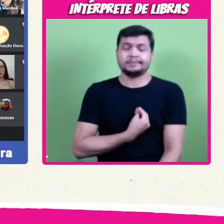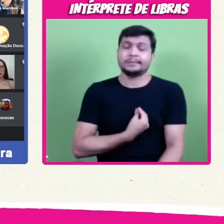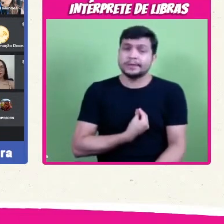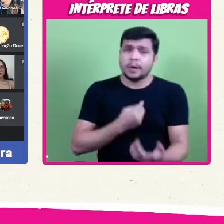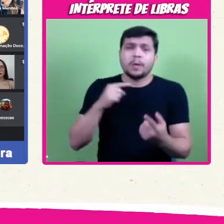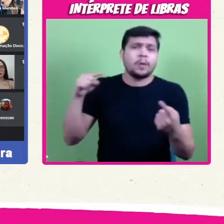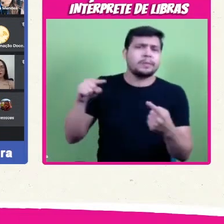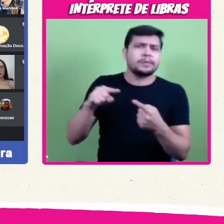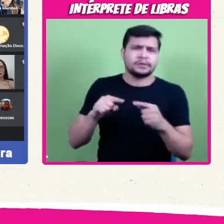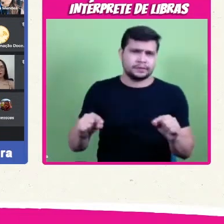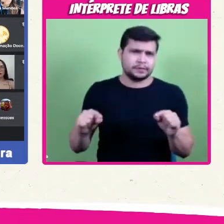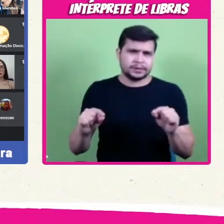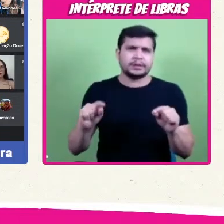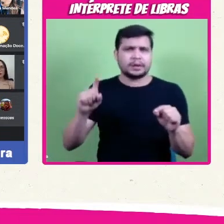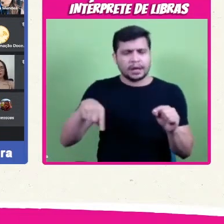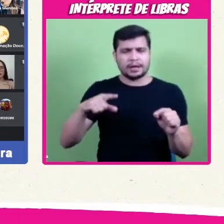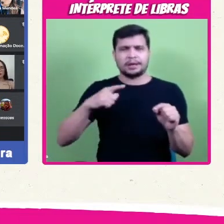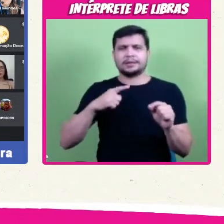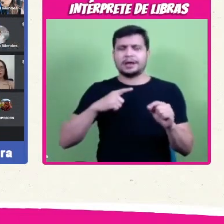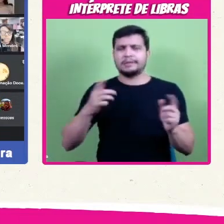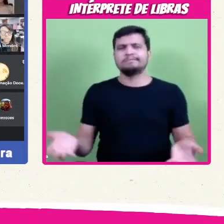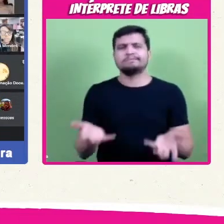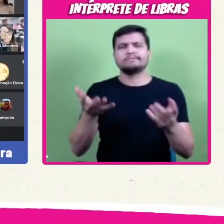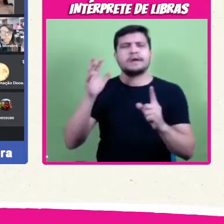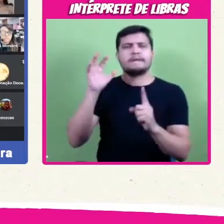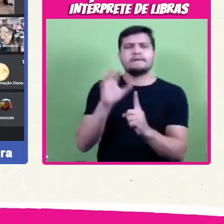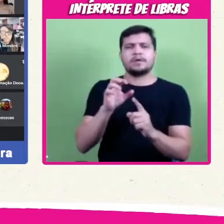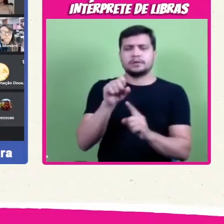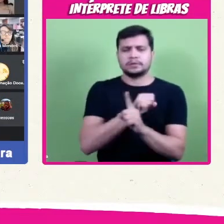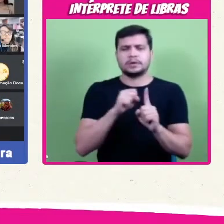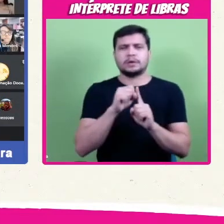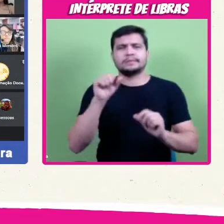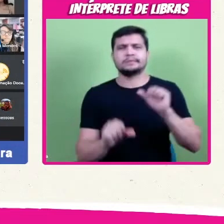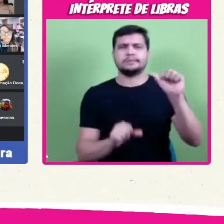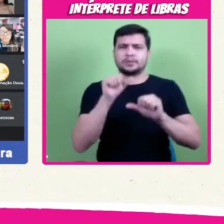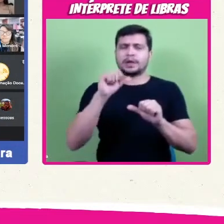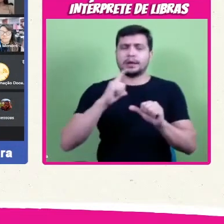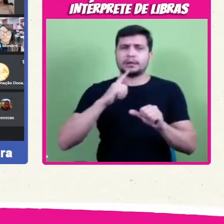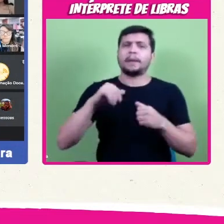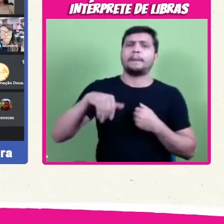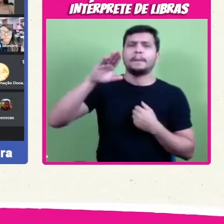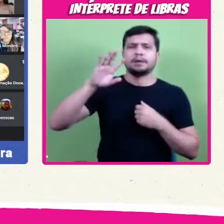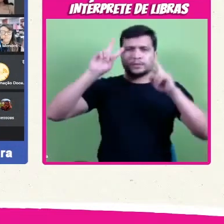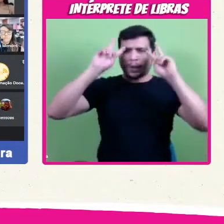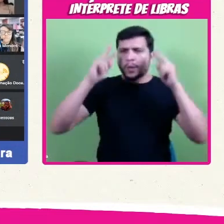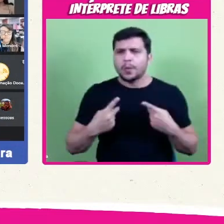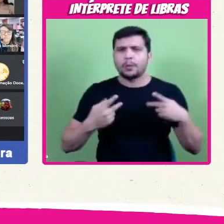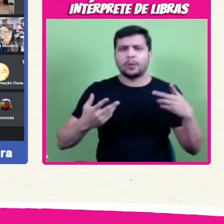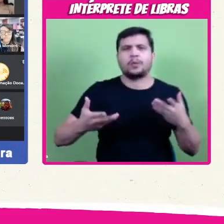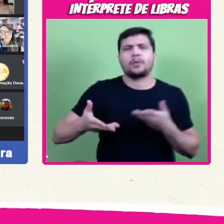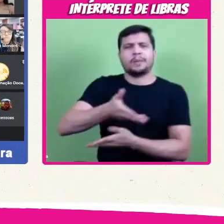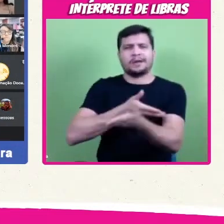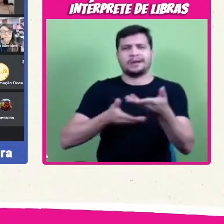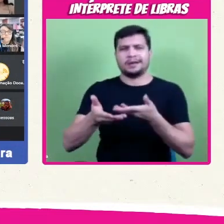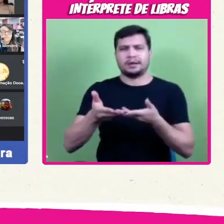né? Uma sociedade mais humana, uma sociedade mais respeitosa, né? De afetividade, de acolhimento, onde todas as pessoas elas